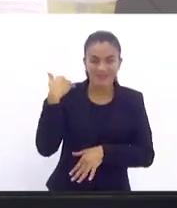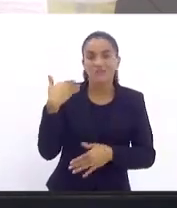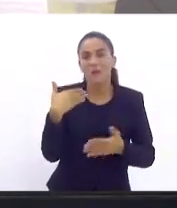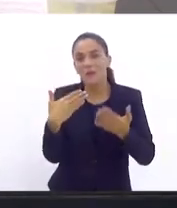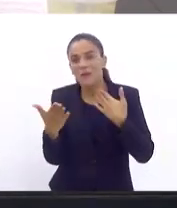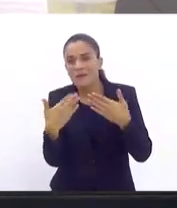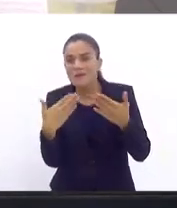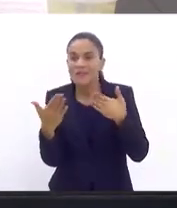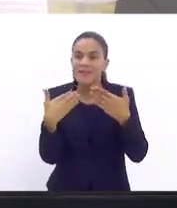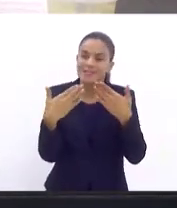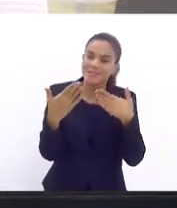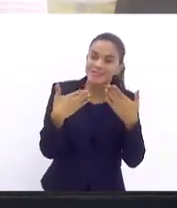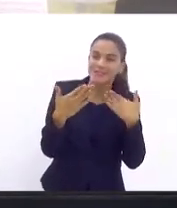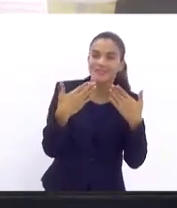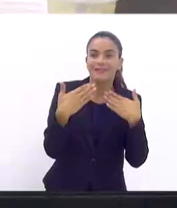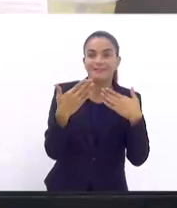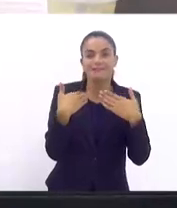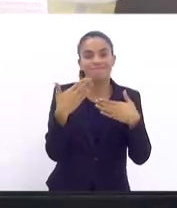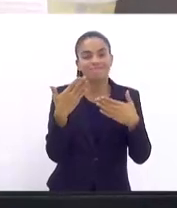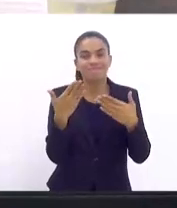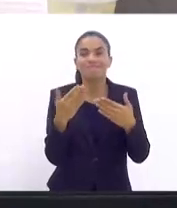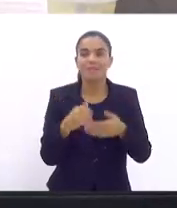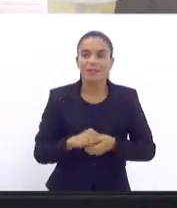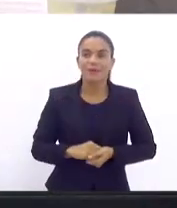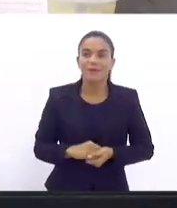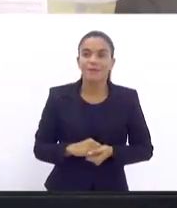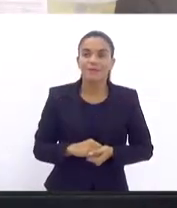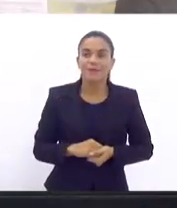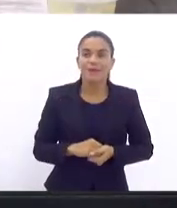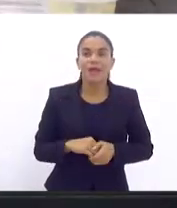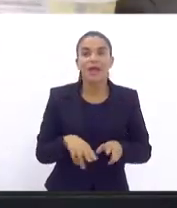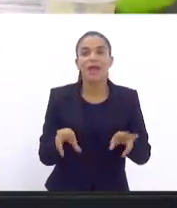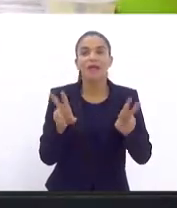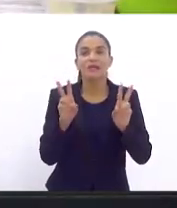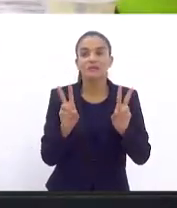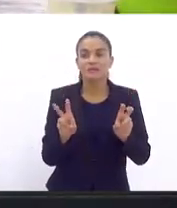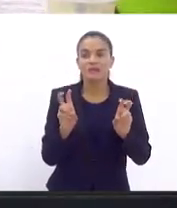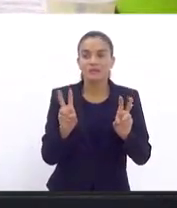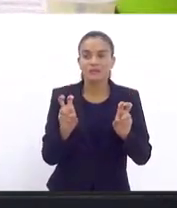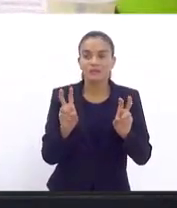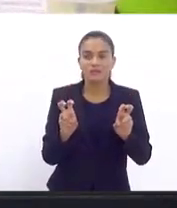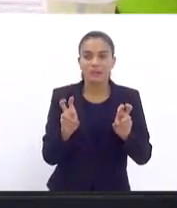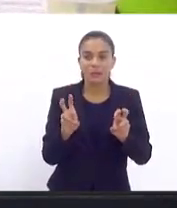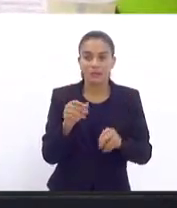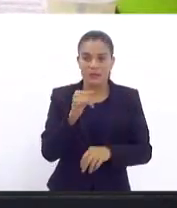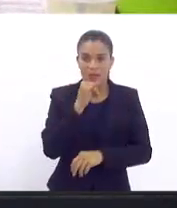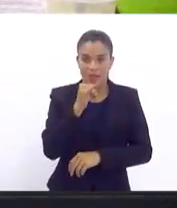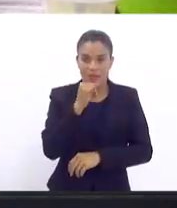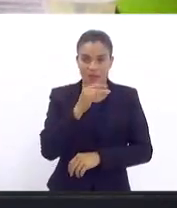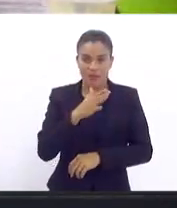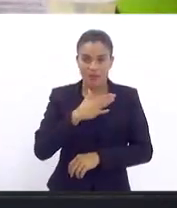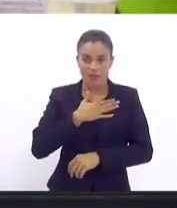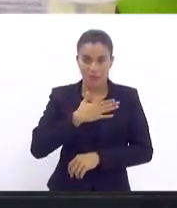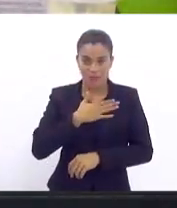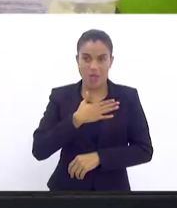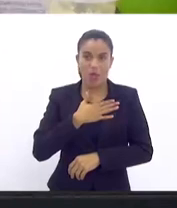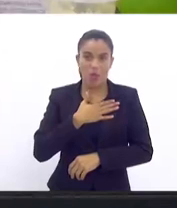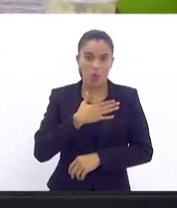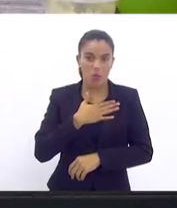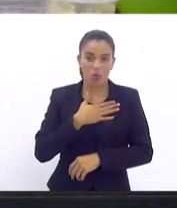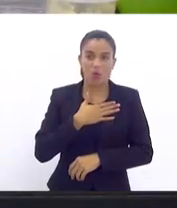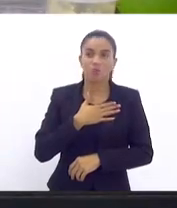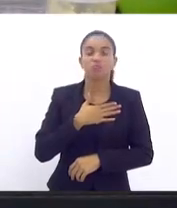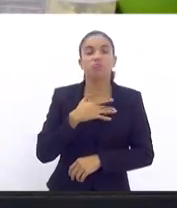a gente aqui debatendo a gente avançou um pouco que era o seguinte por exemplo eu estou entre aqueles e aquelas